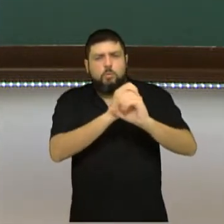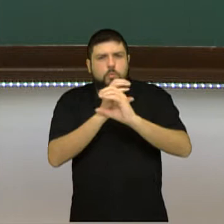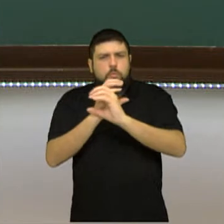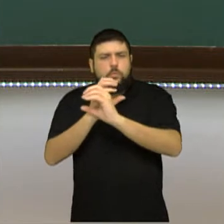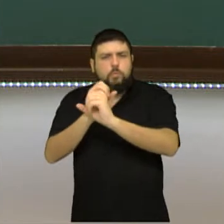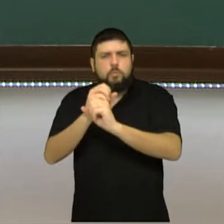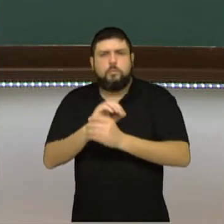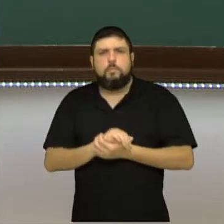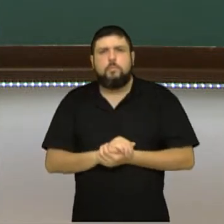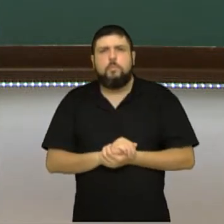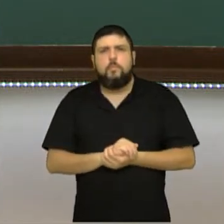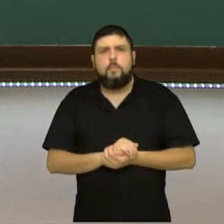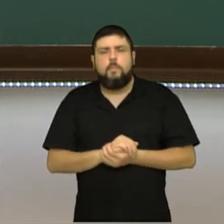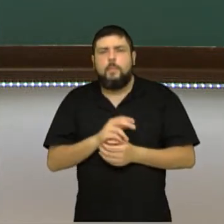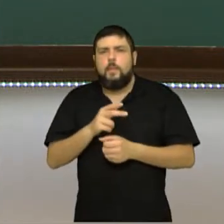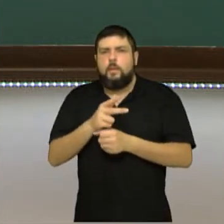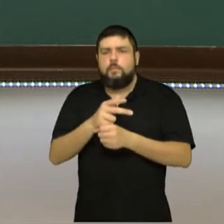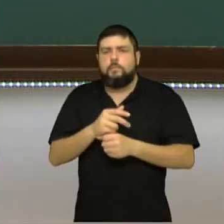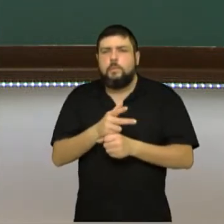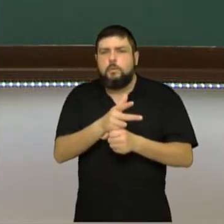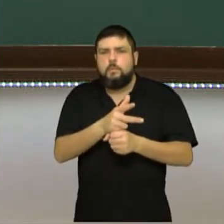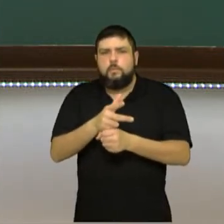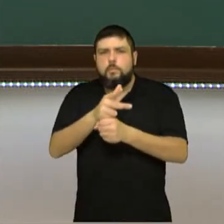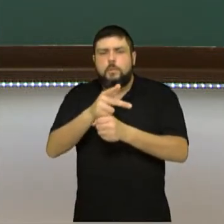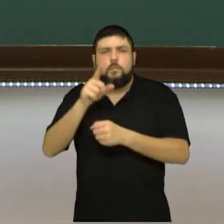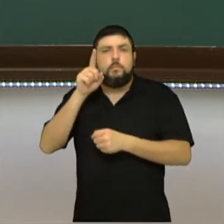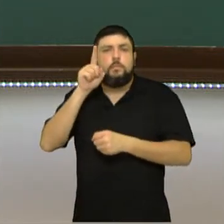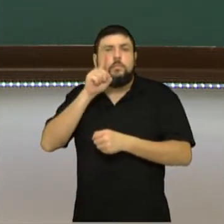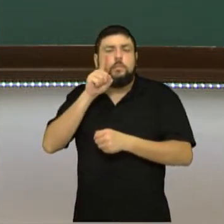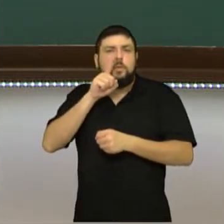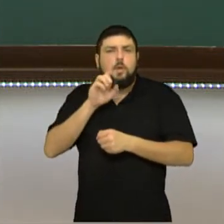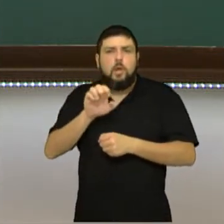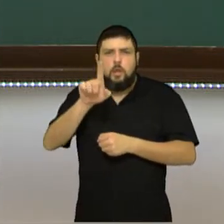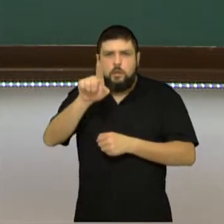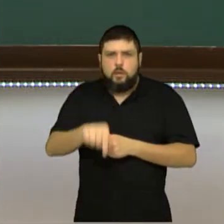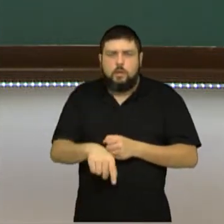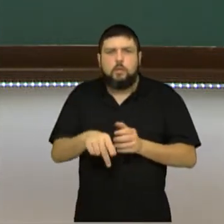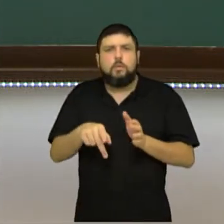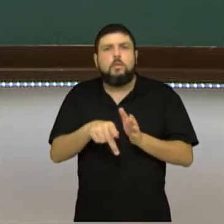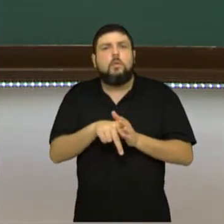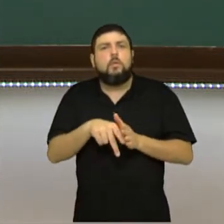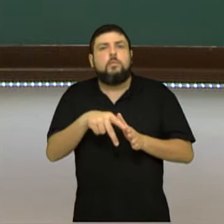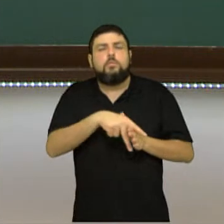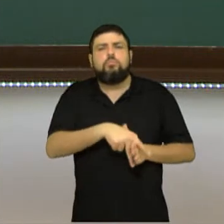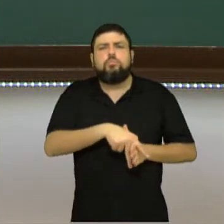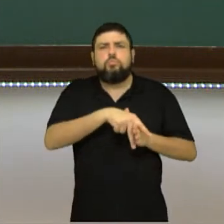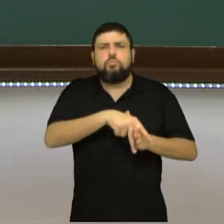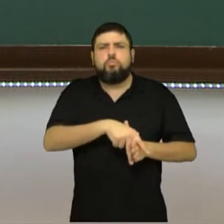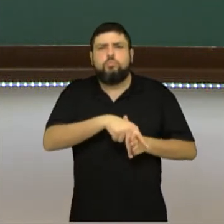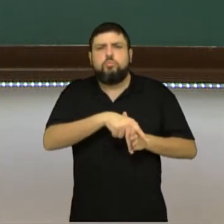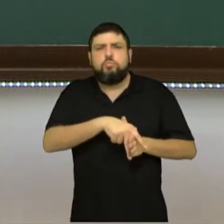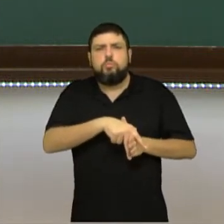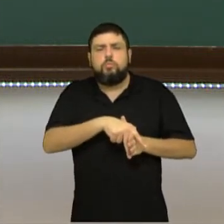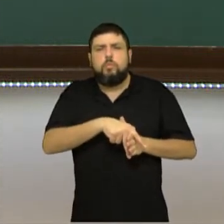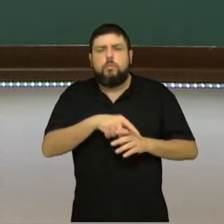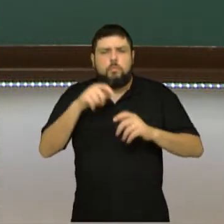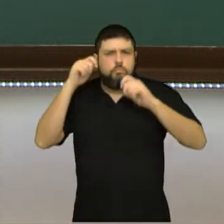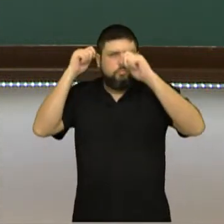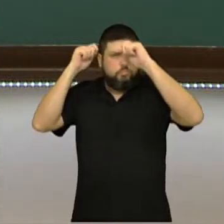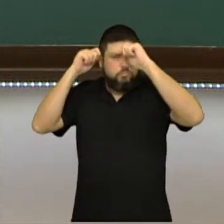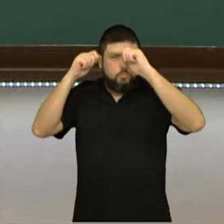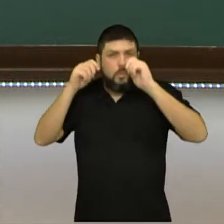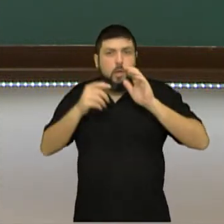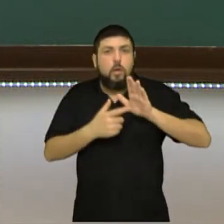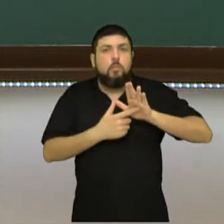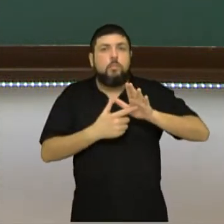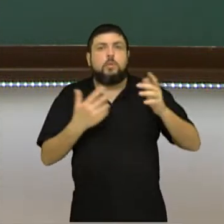filmes antigos de faroeste, muito usado para poder mostrar as mãos dos personagens sacando as armas nas cenas de duelo. Os atores